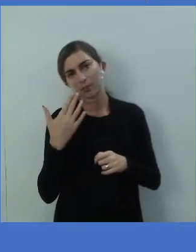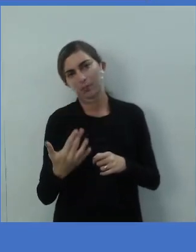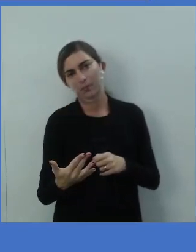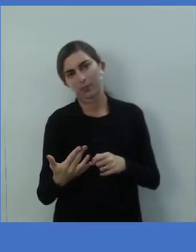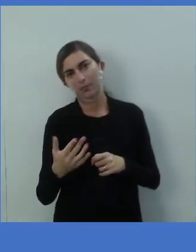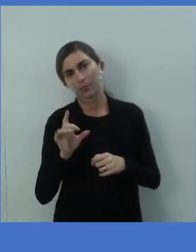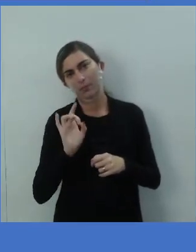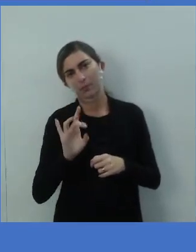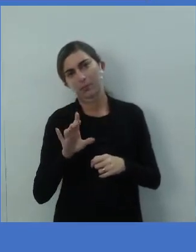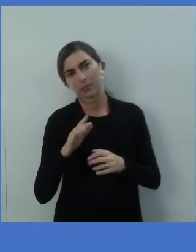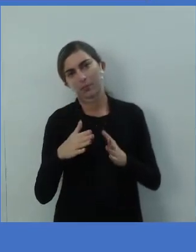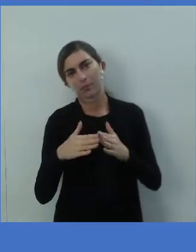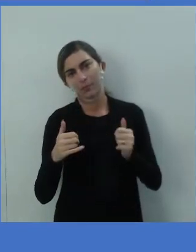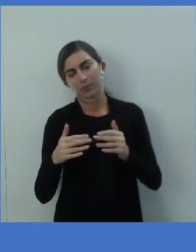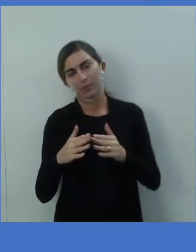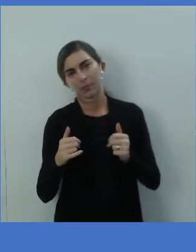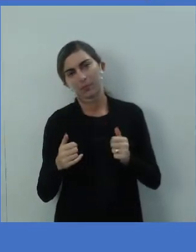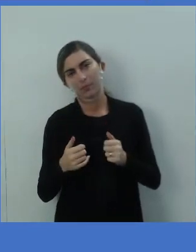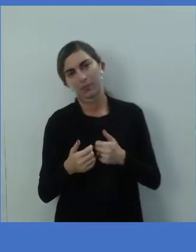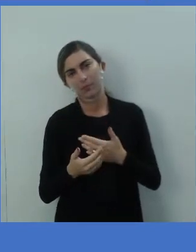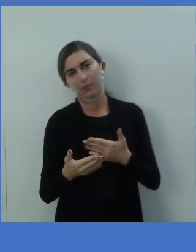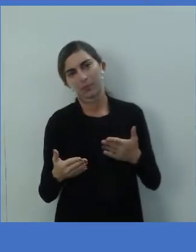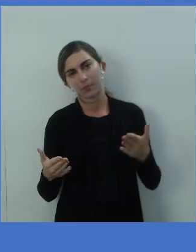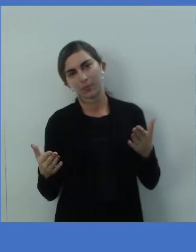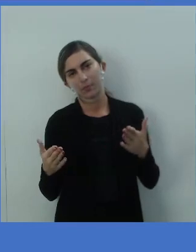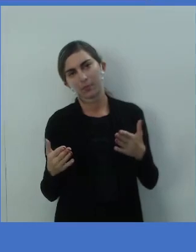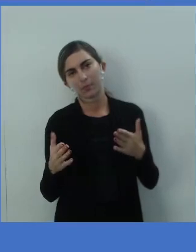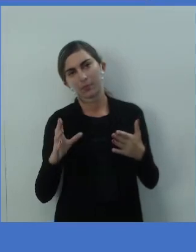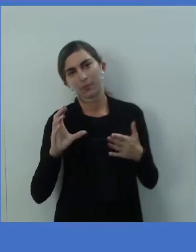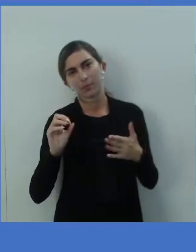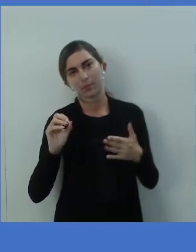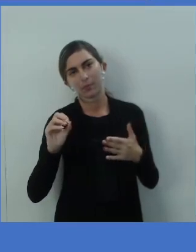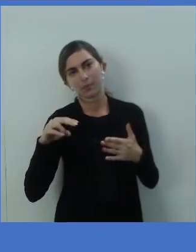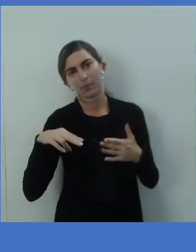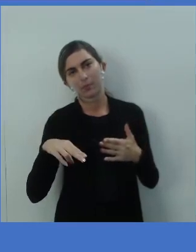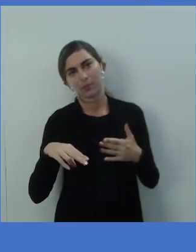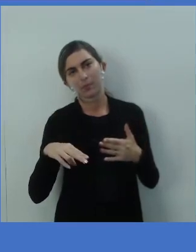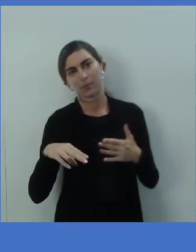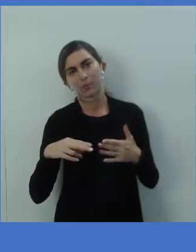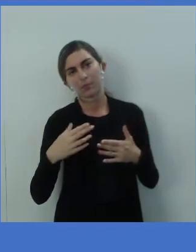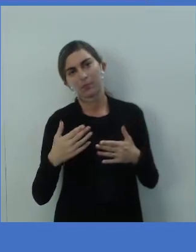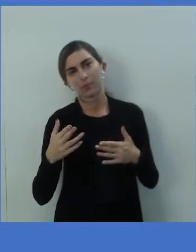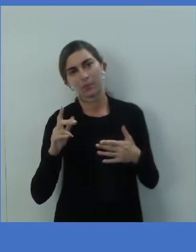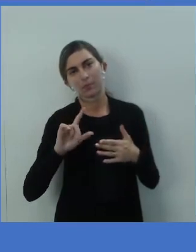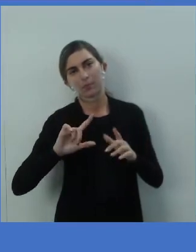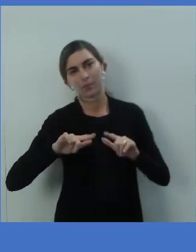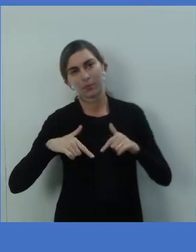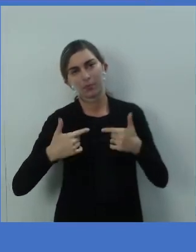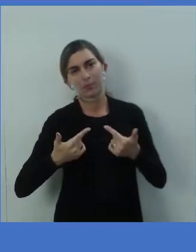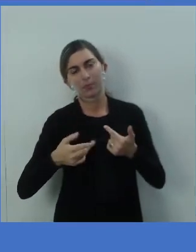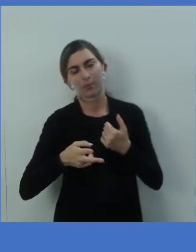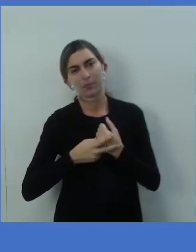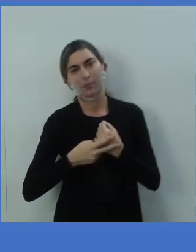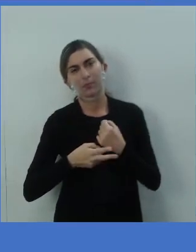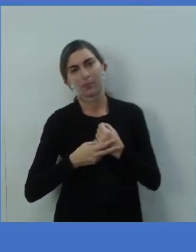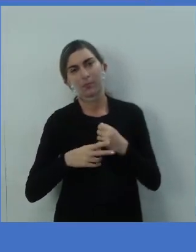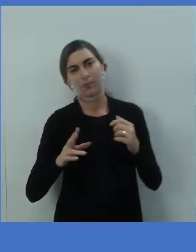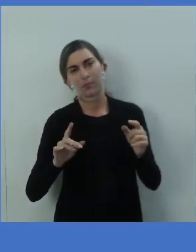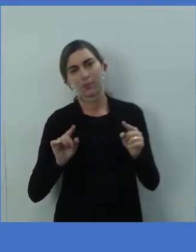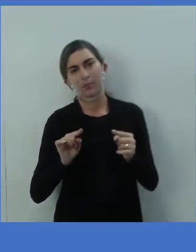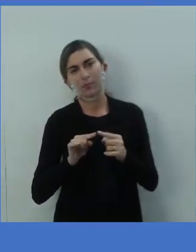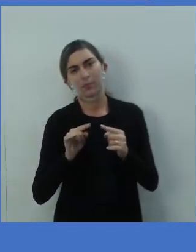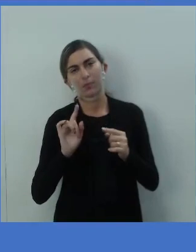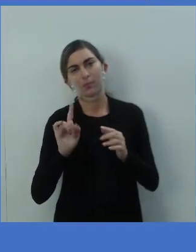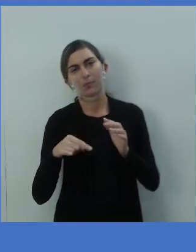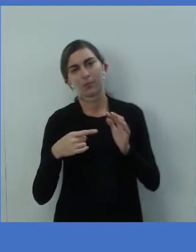né, solicitações, could you, você pode, a ação é o verbo e de repente o